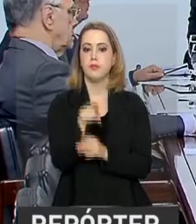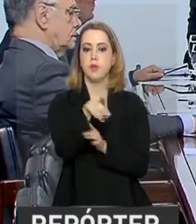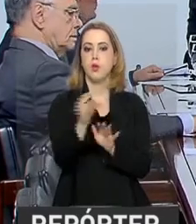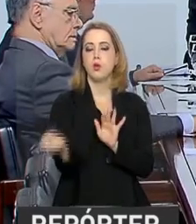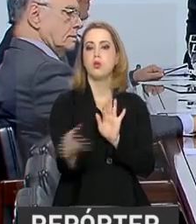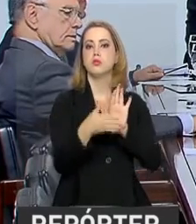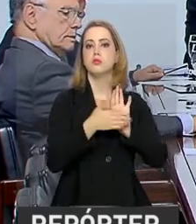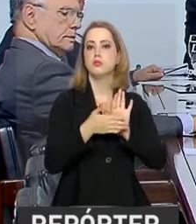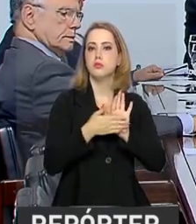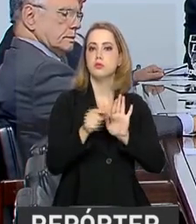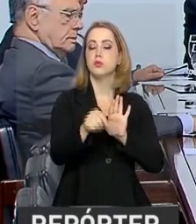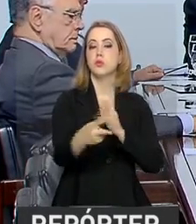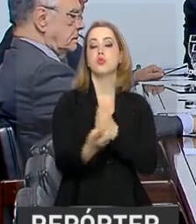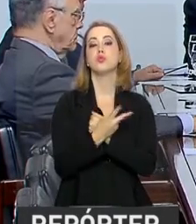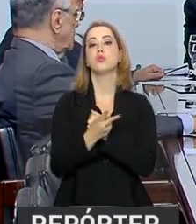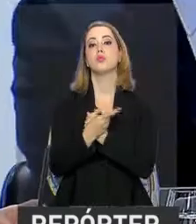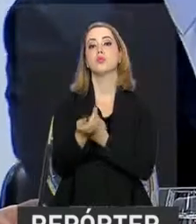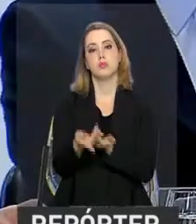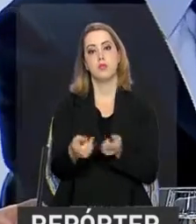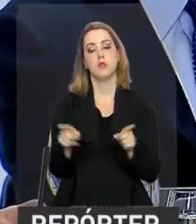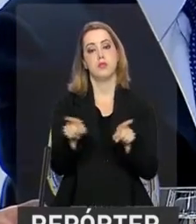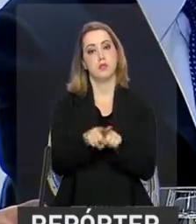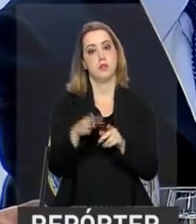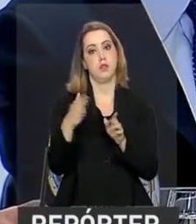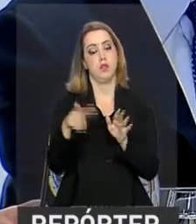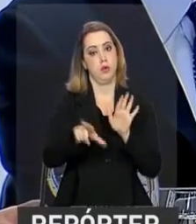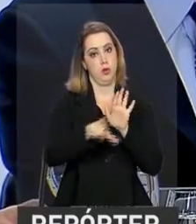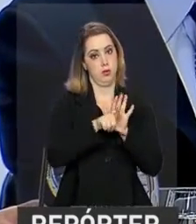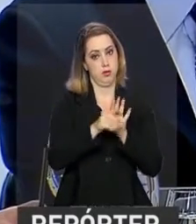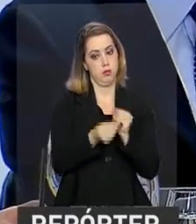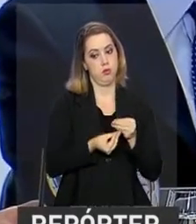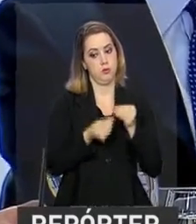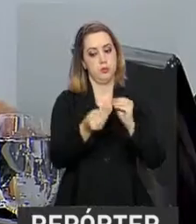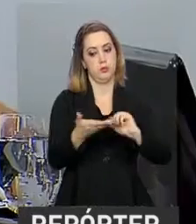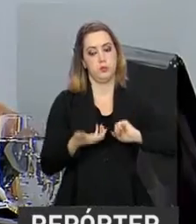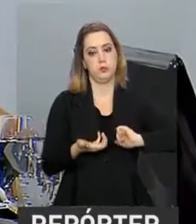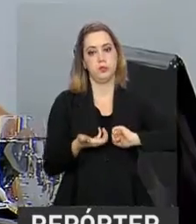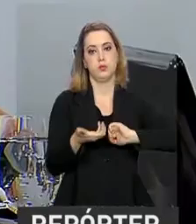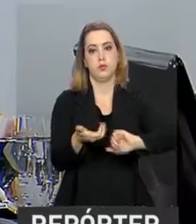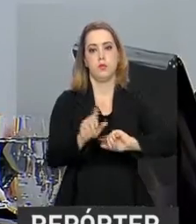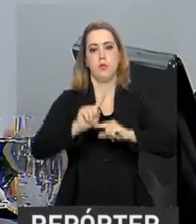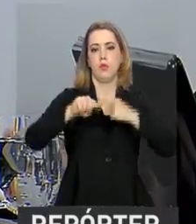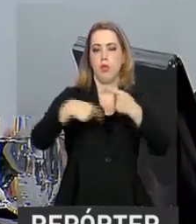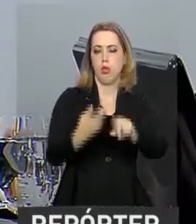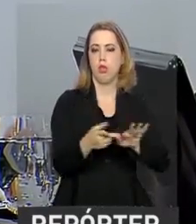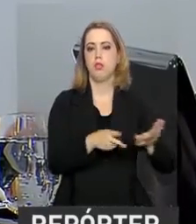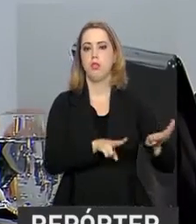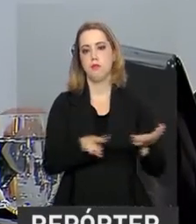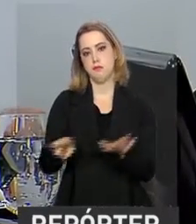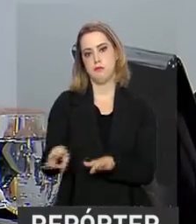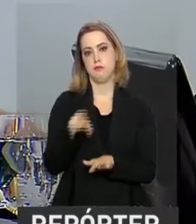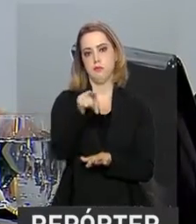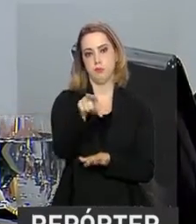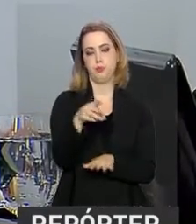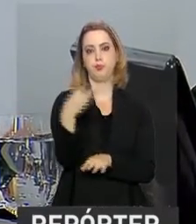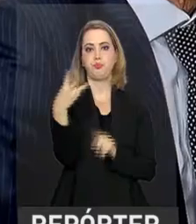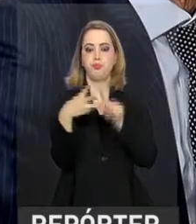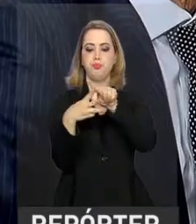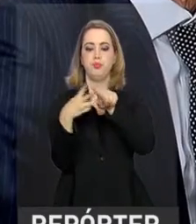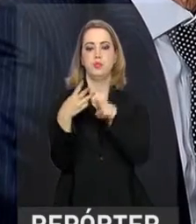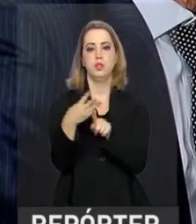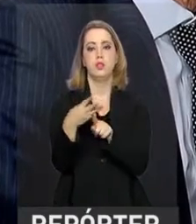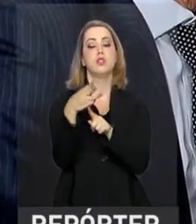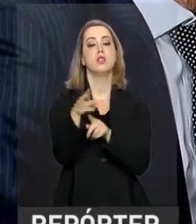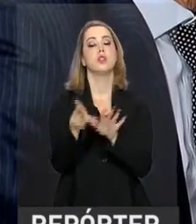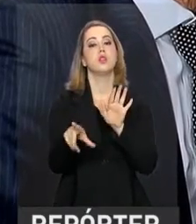nacional de defesa e agora o texto vai ser encaminhado ao congresso nacional na semana que vem são na verdade três grandes